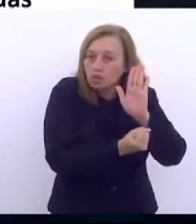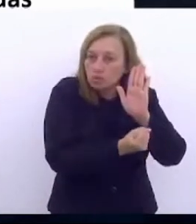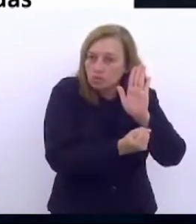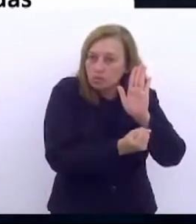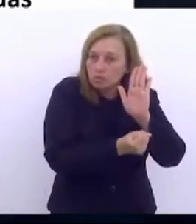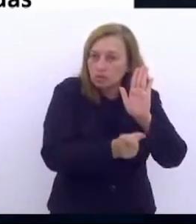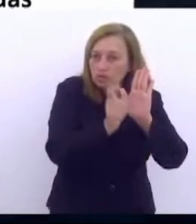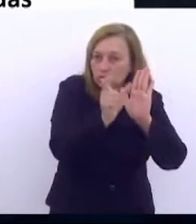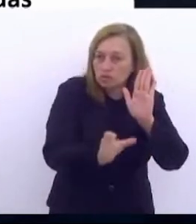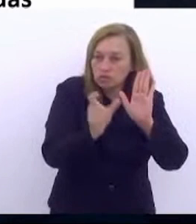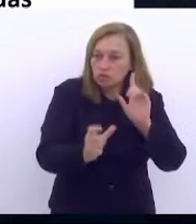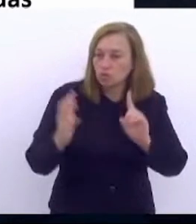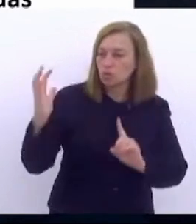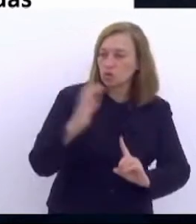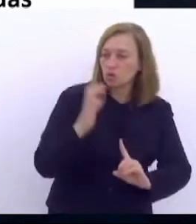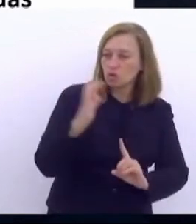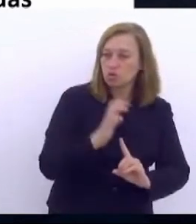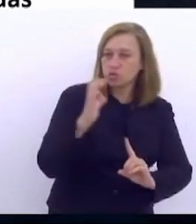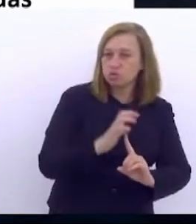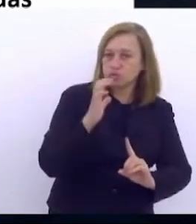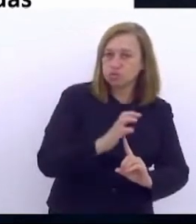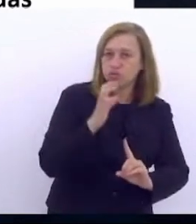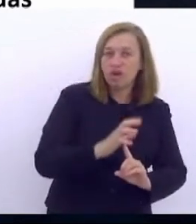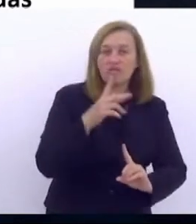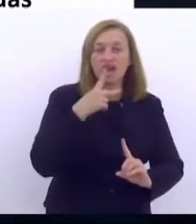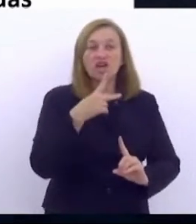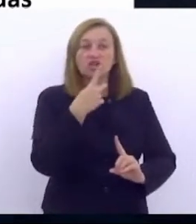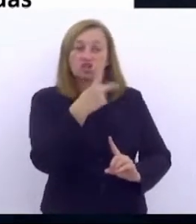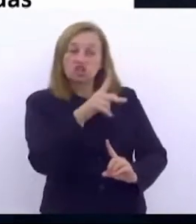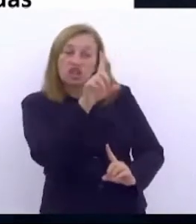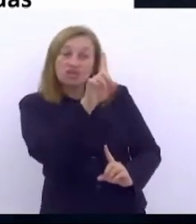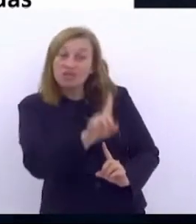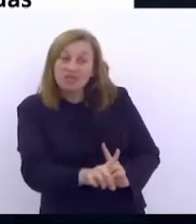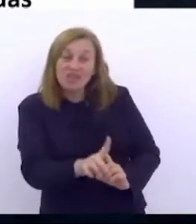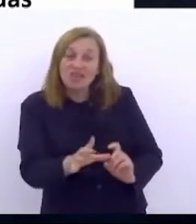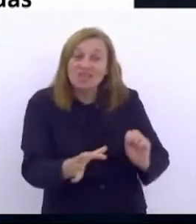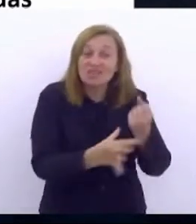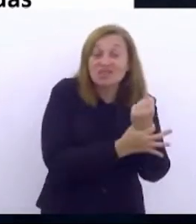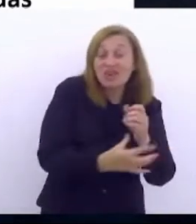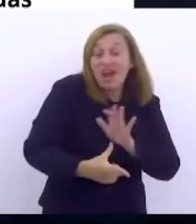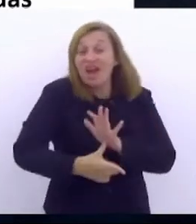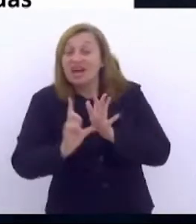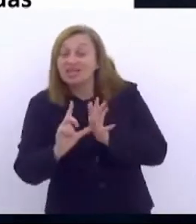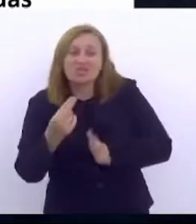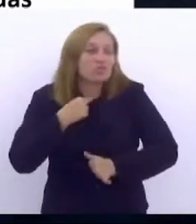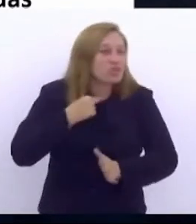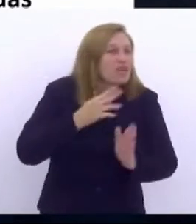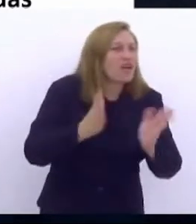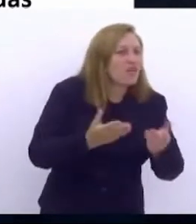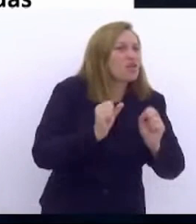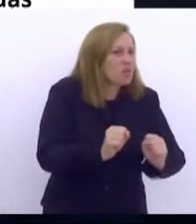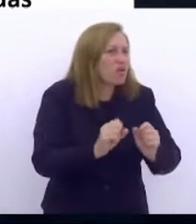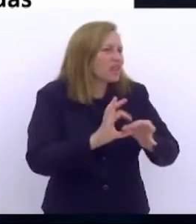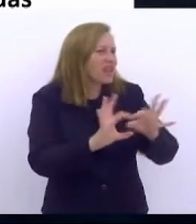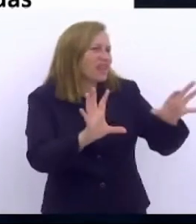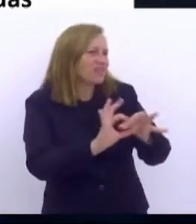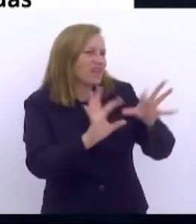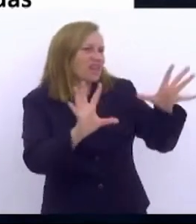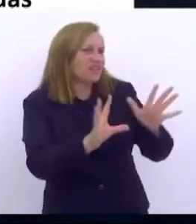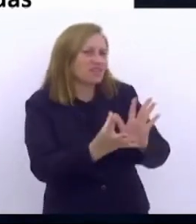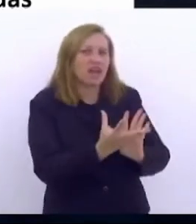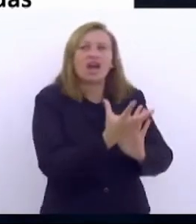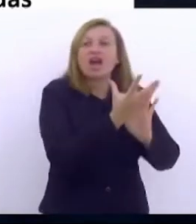maior, pressionar as mulheres a abortar, dizendo, é um direito teu, é seguro, né? Antes você não podia, agora vai, aborta, né? Então,